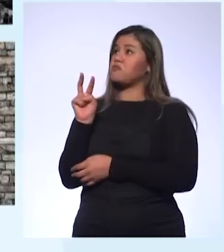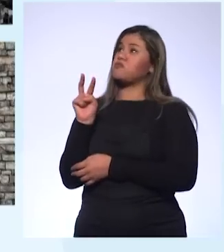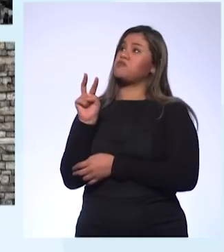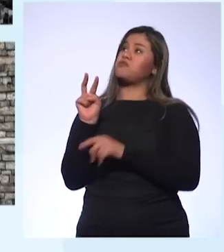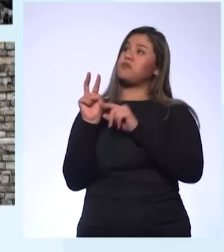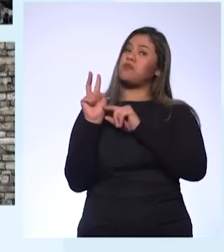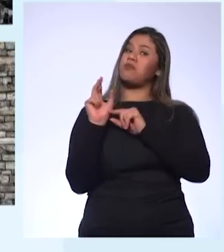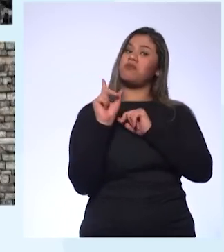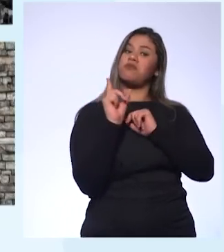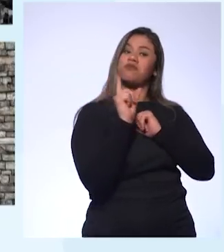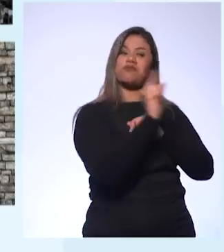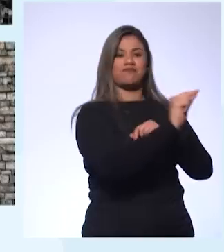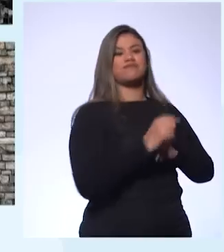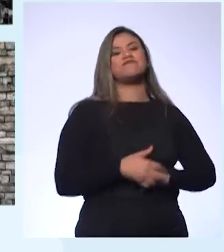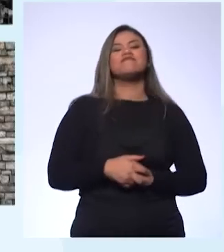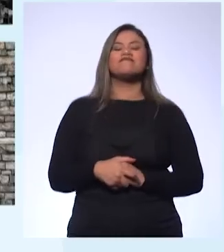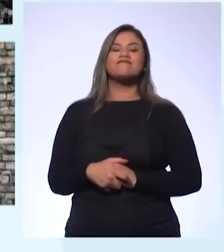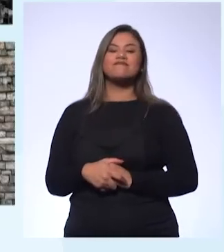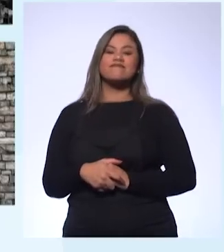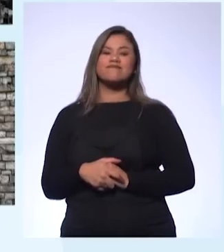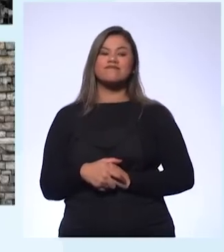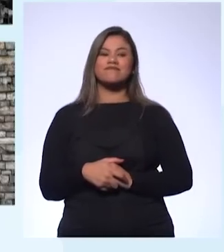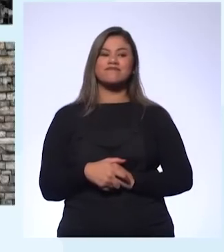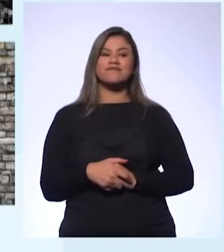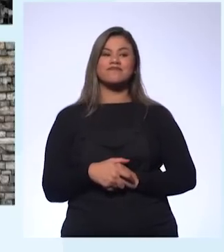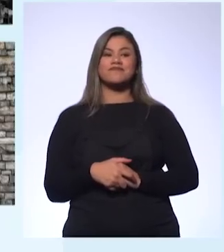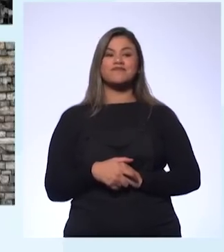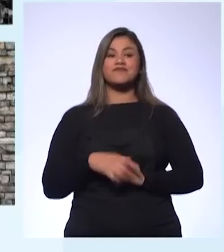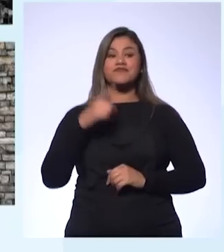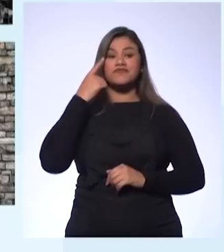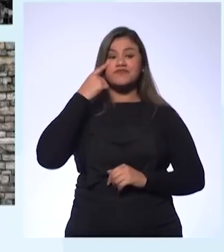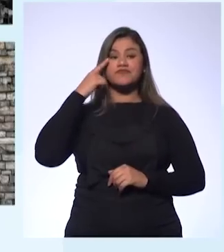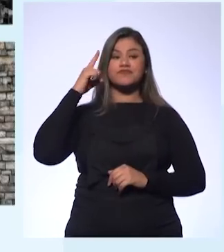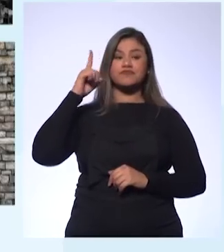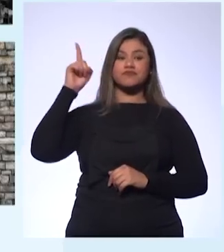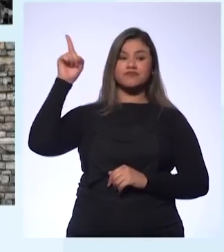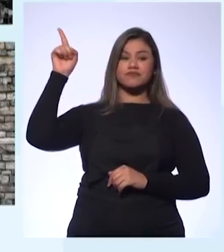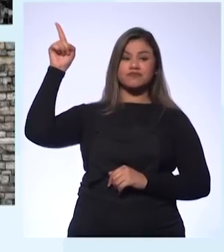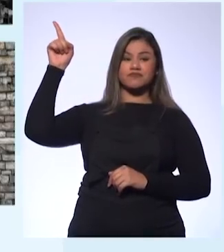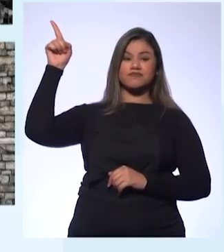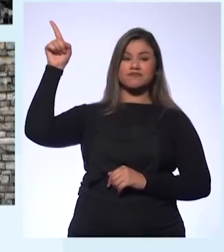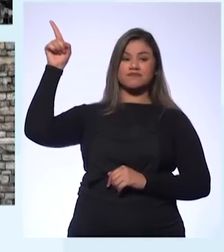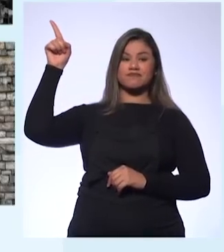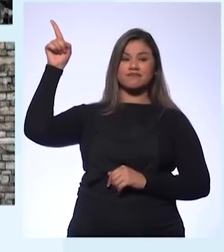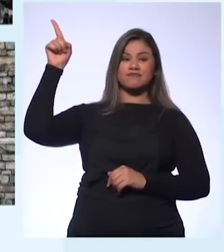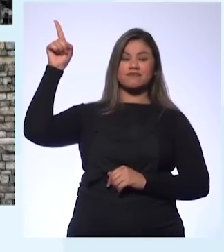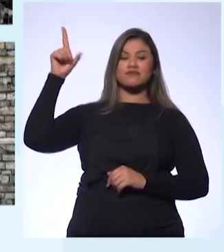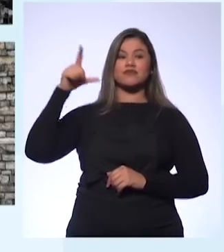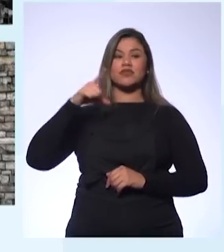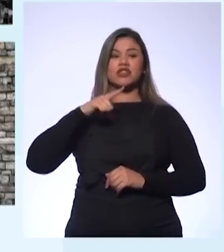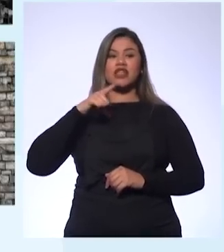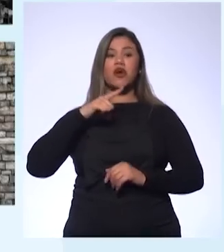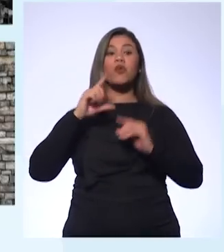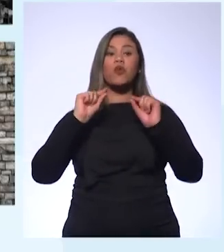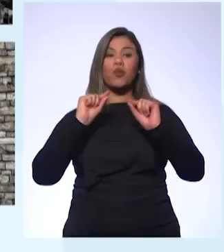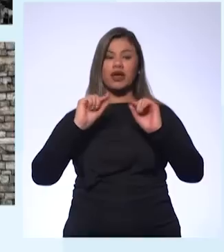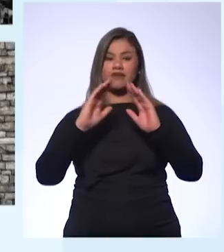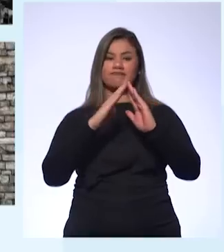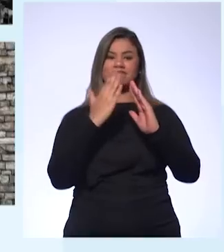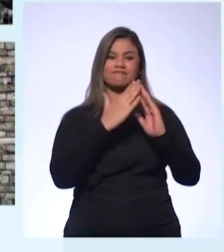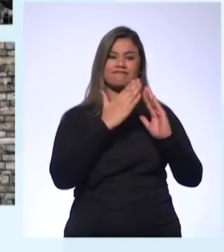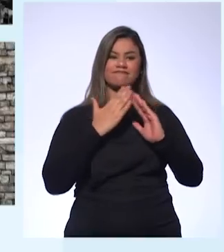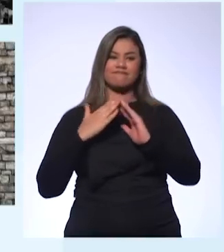isso. E ao lado, aí em cima, eu tenho uma área periférica, uma área que Olha. representa a exclusão social, isso é muito